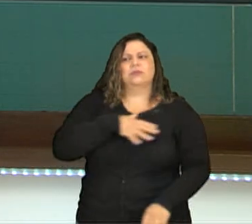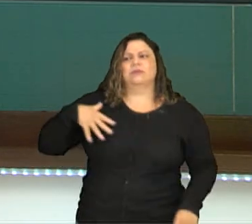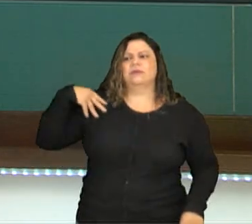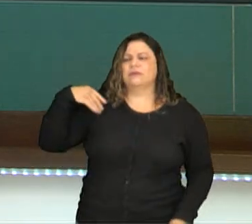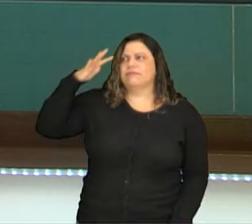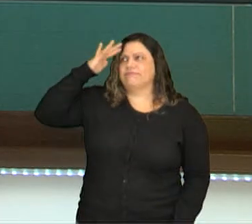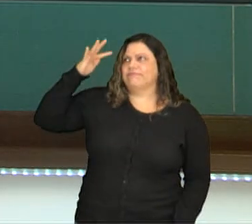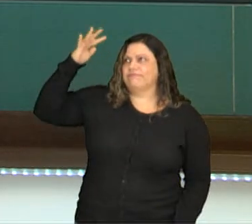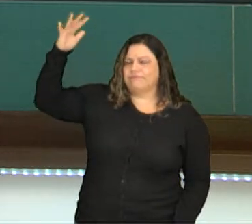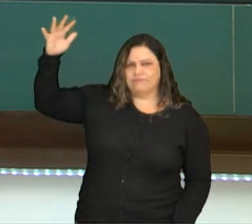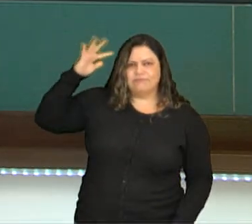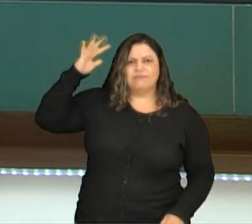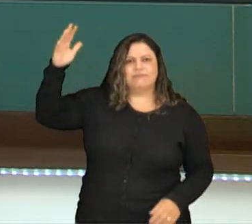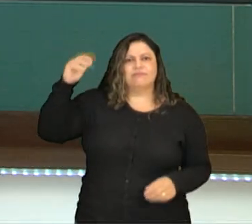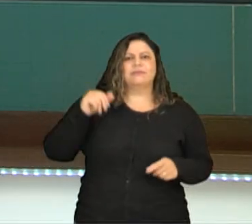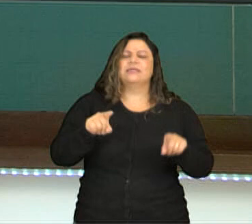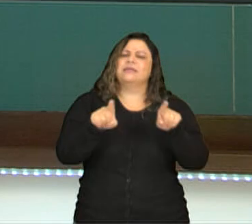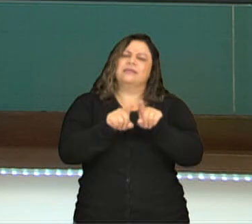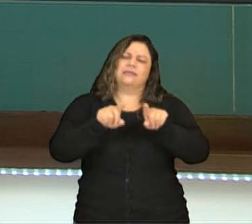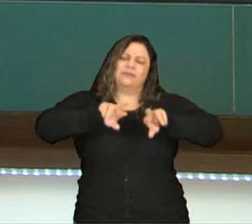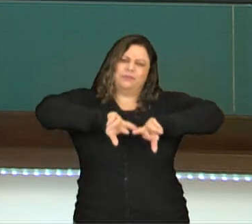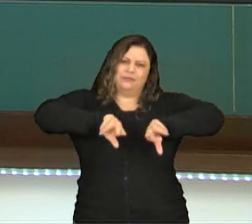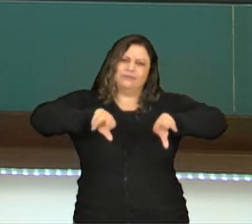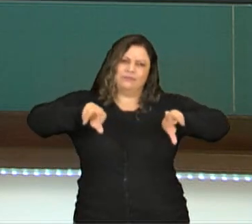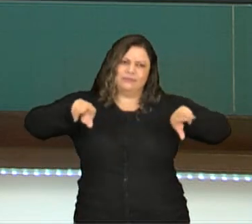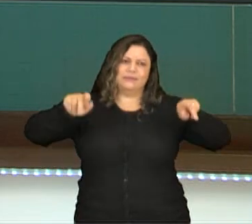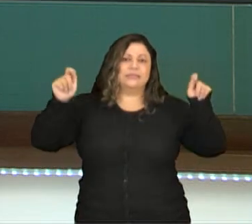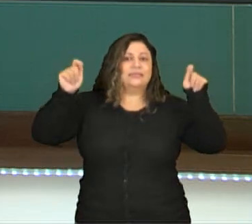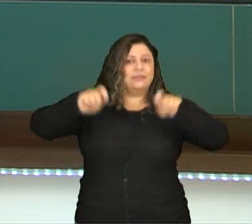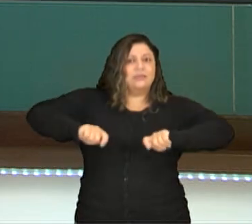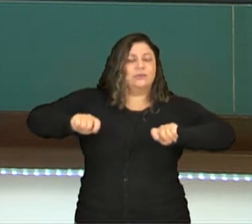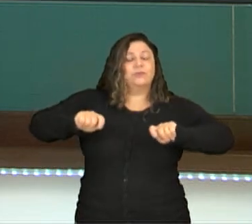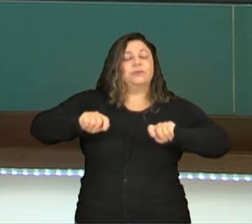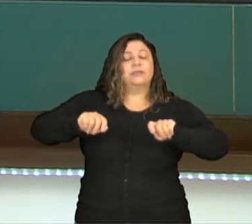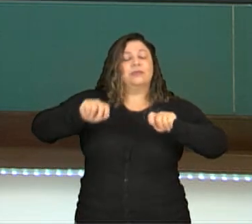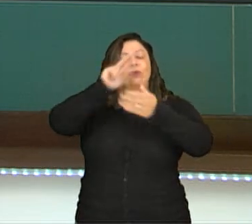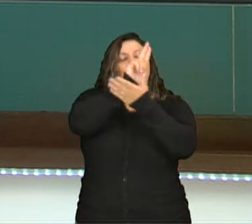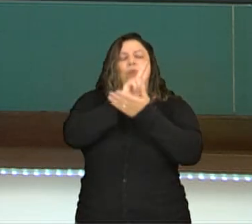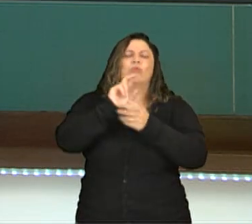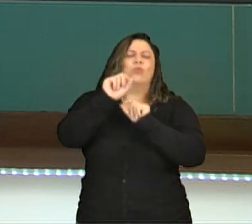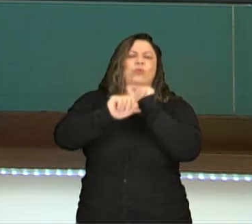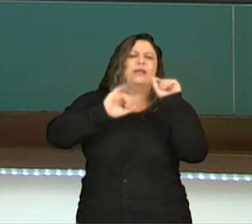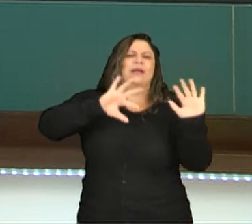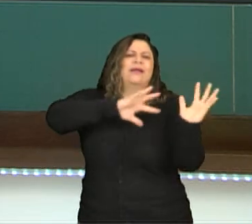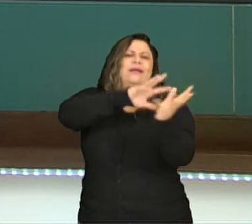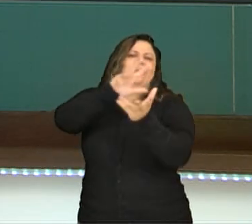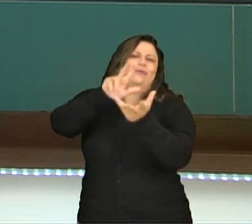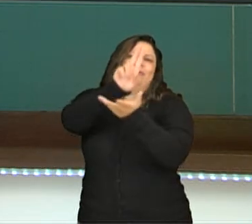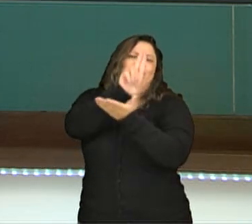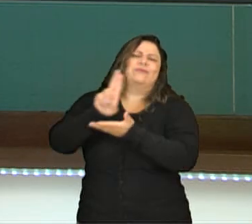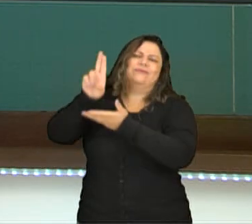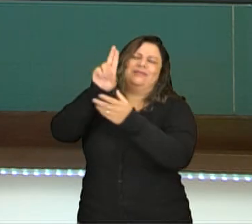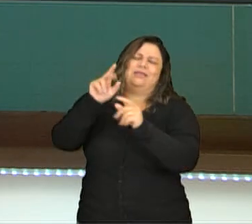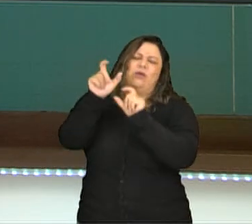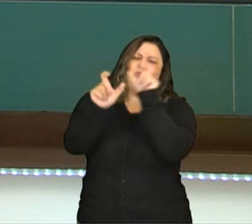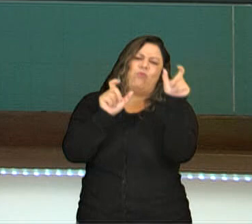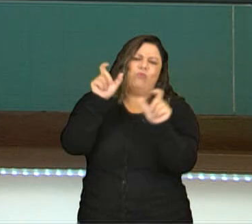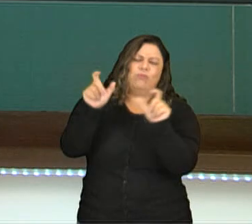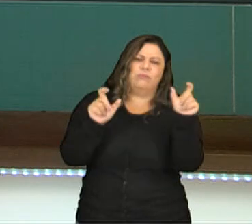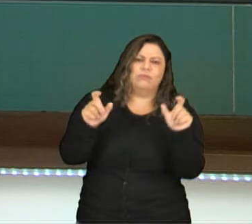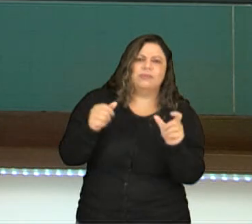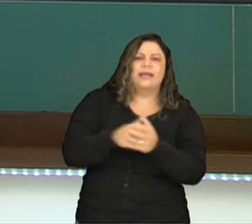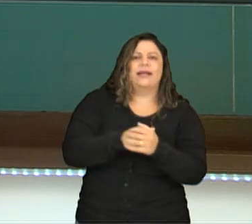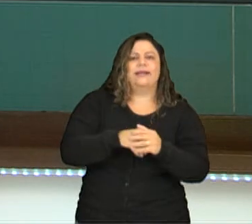reflexões. E a questão dos universais, como nós vimos ali, né, que é dizer, por exemplo, se a coisa ela é só uma palavra, se o ser